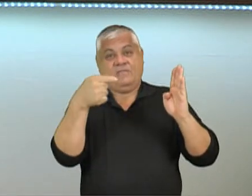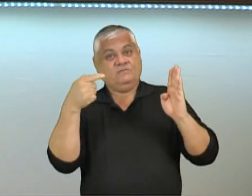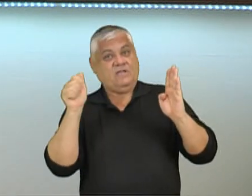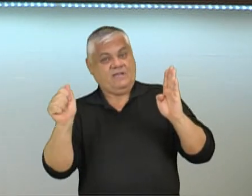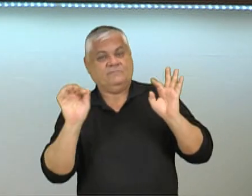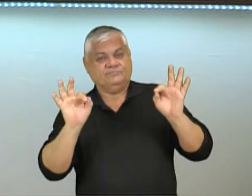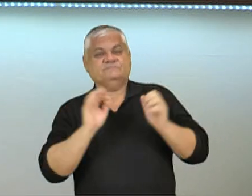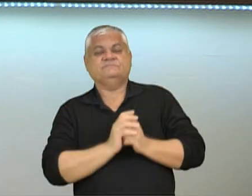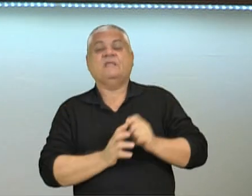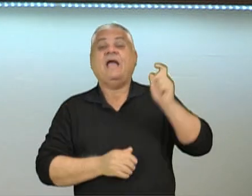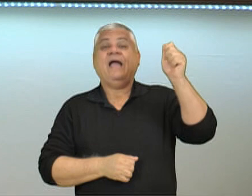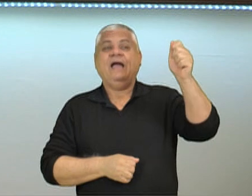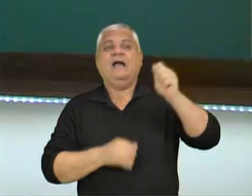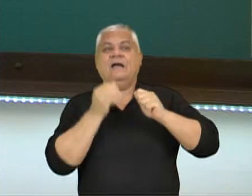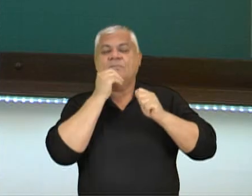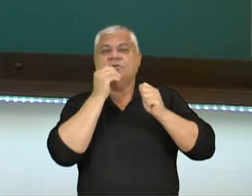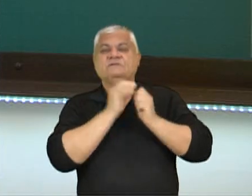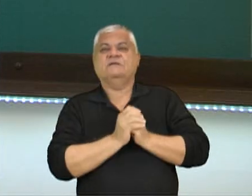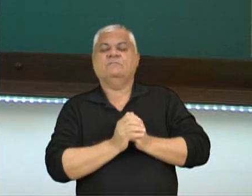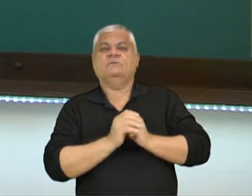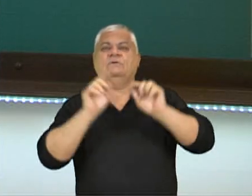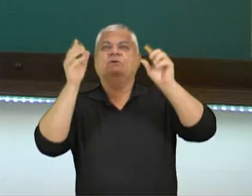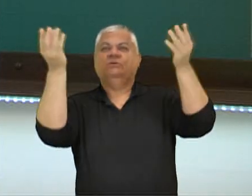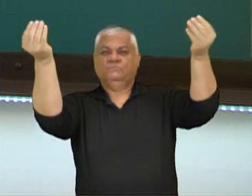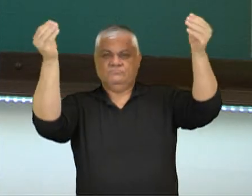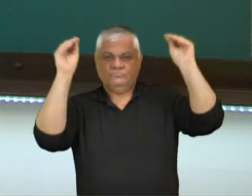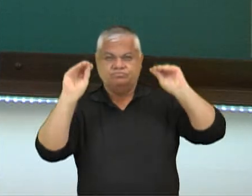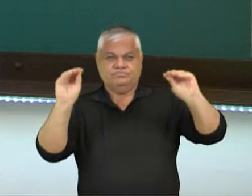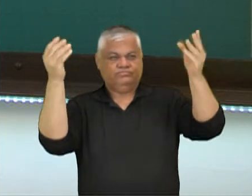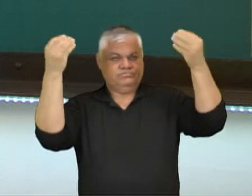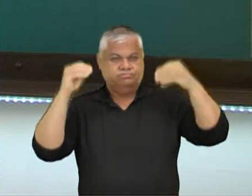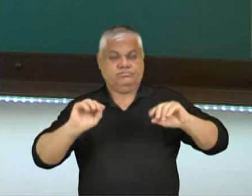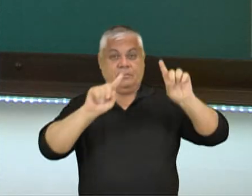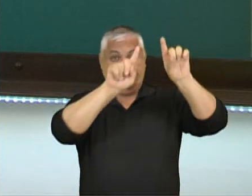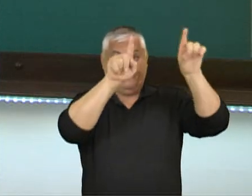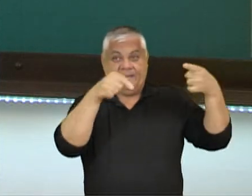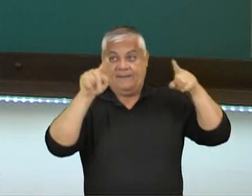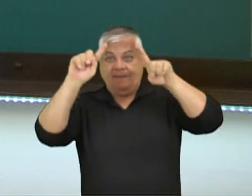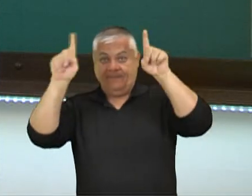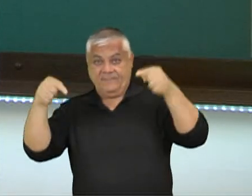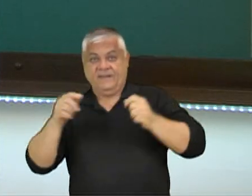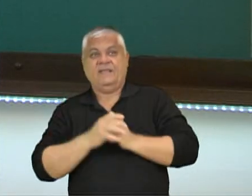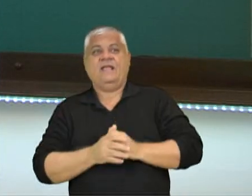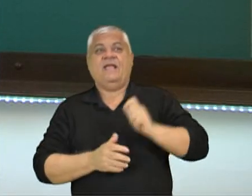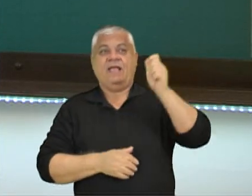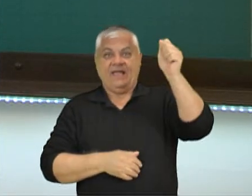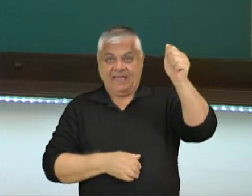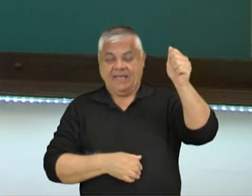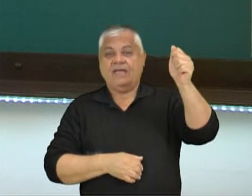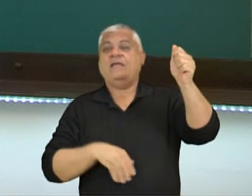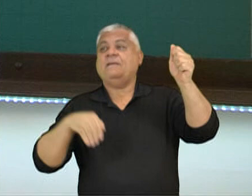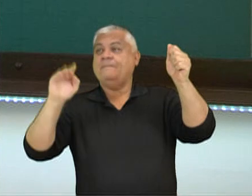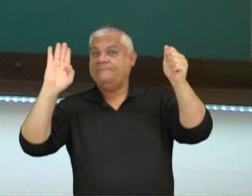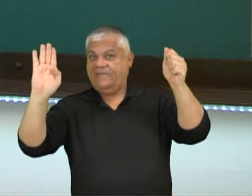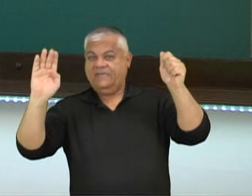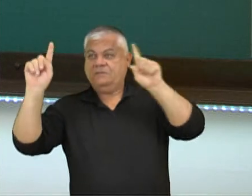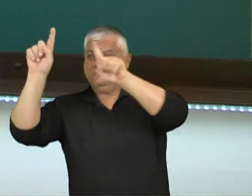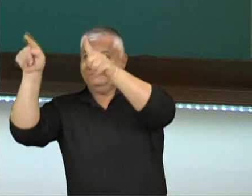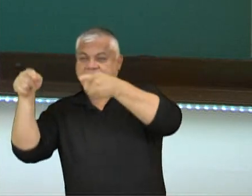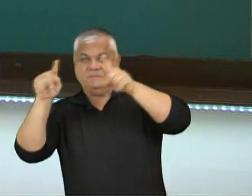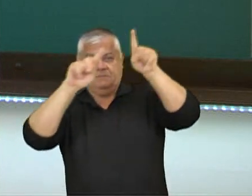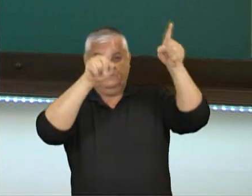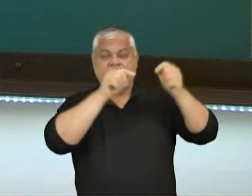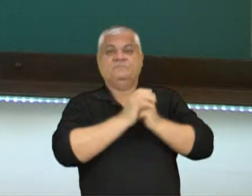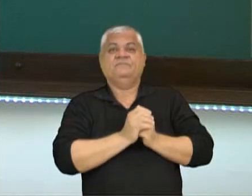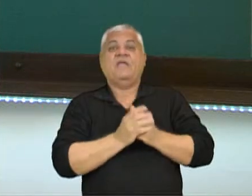para a letra A, eu vou transcrever novamente as duas matrizes, né? A letra A e a matriz B.